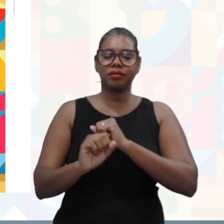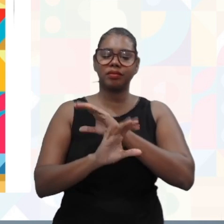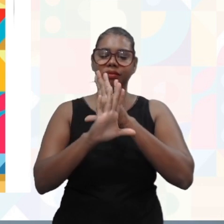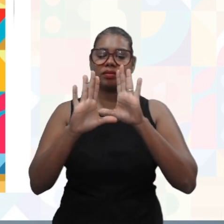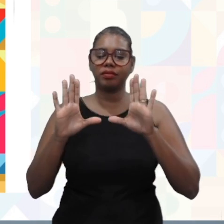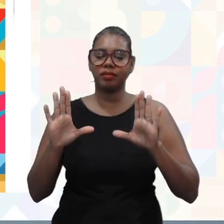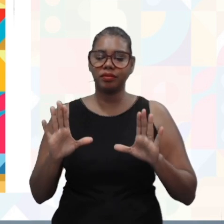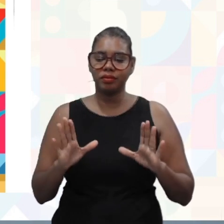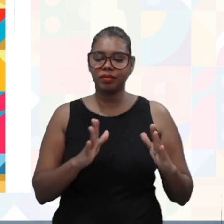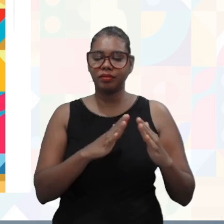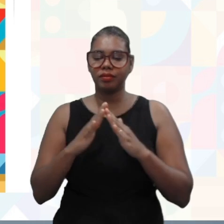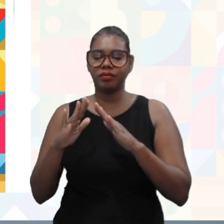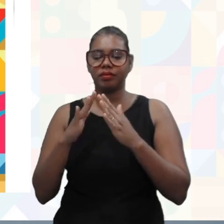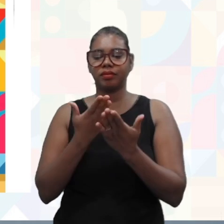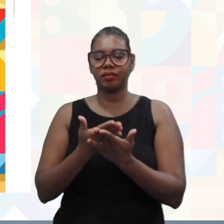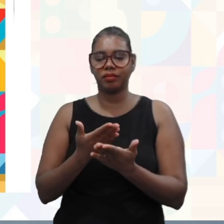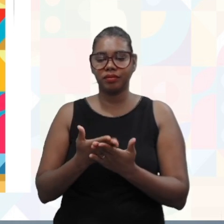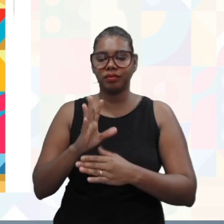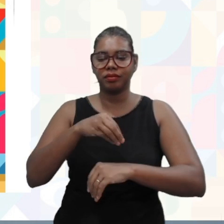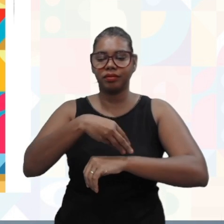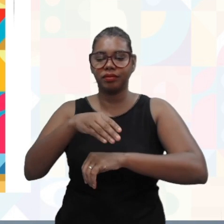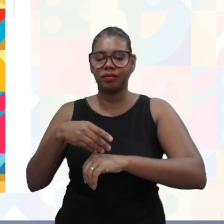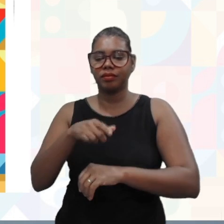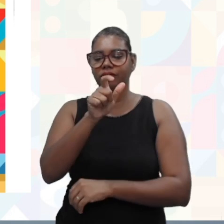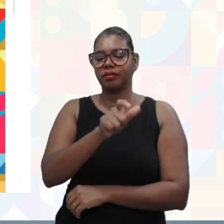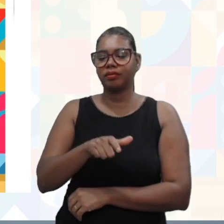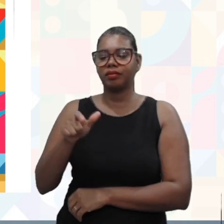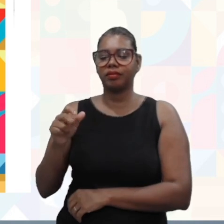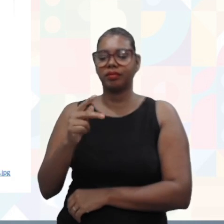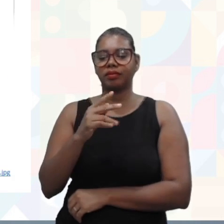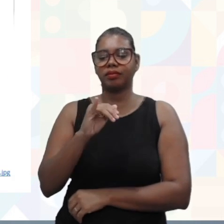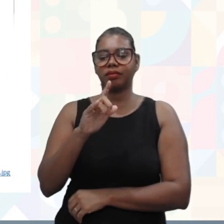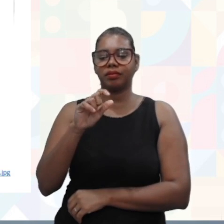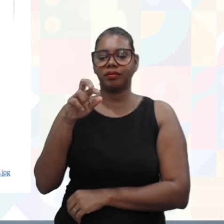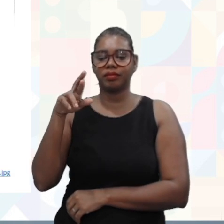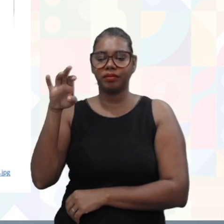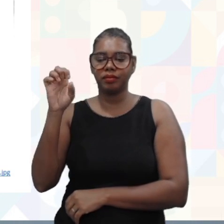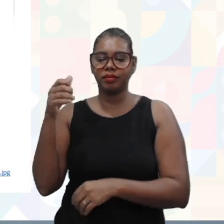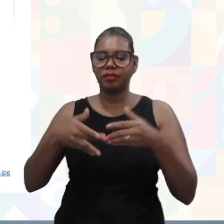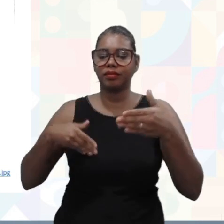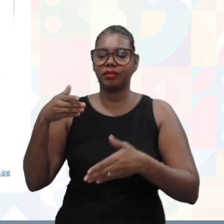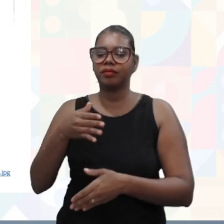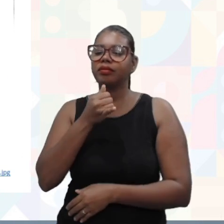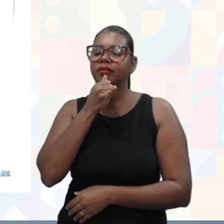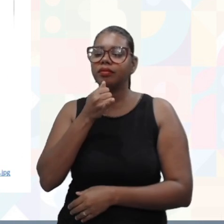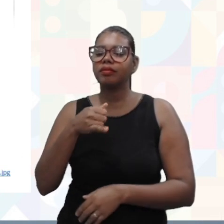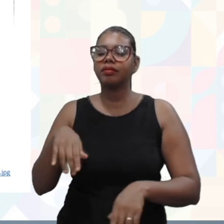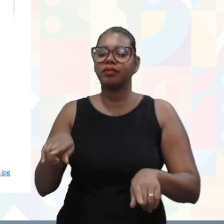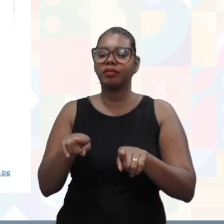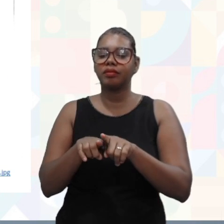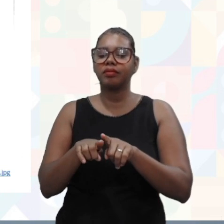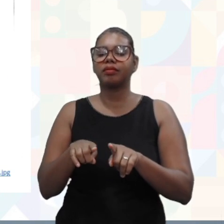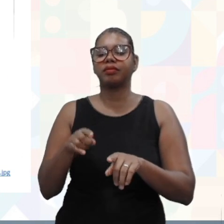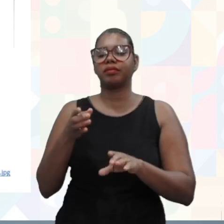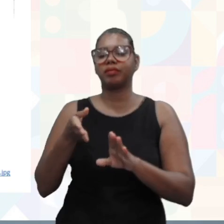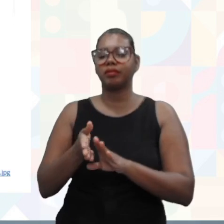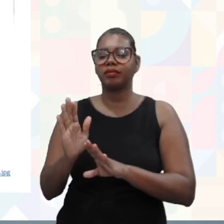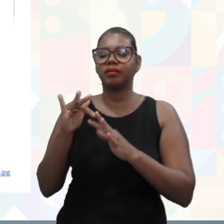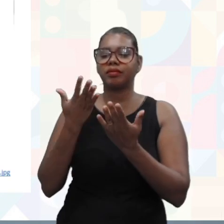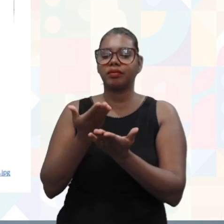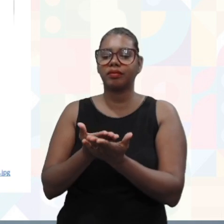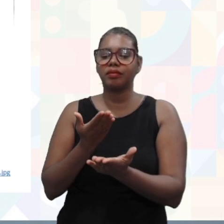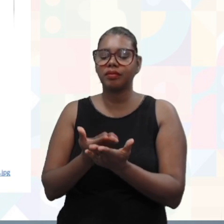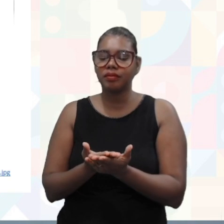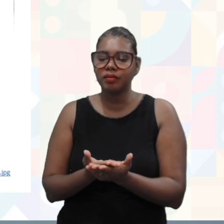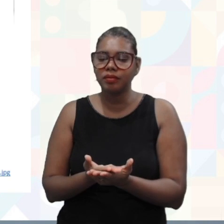pouco dessas dimensões e desses pilares, porque ela também vai participar, um exemplo, no conselho escolar, vai entender qual